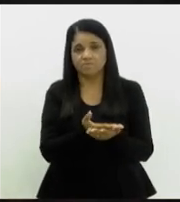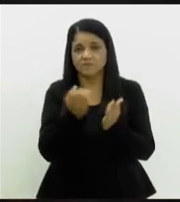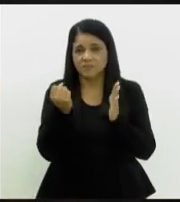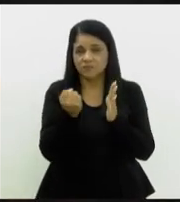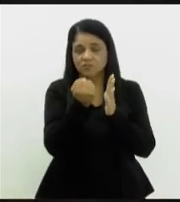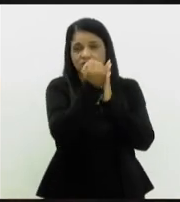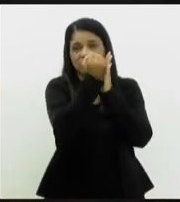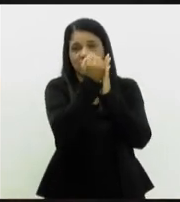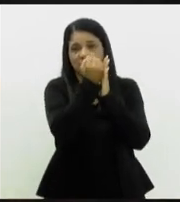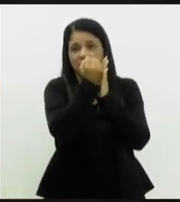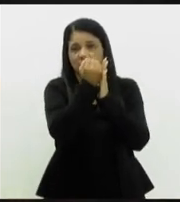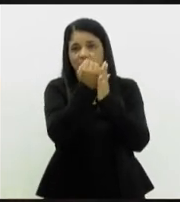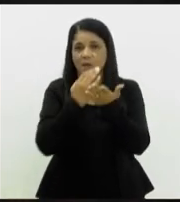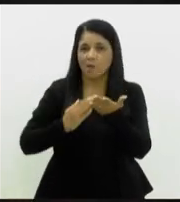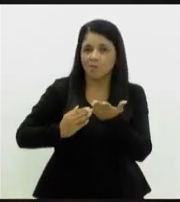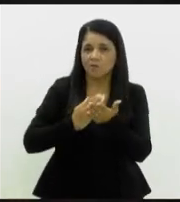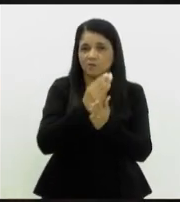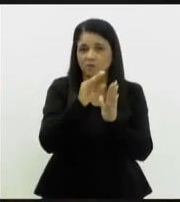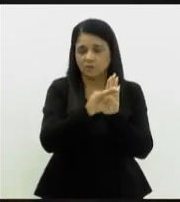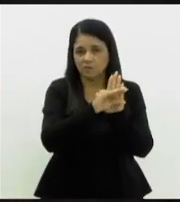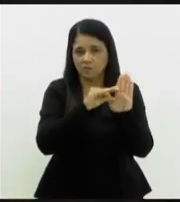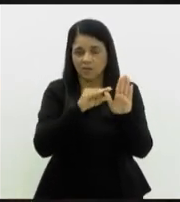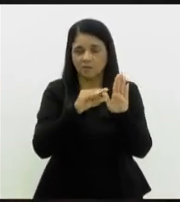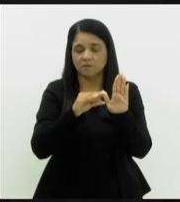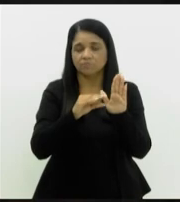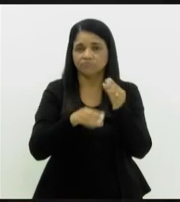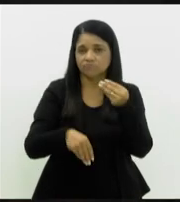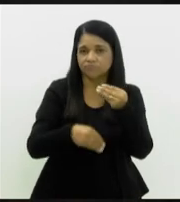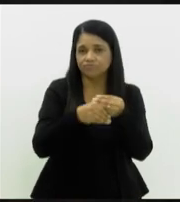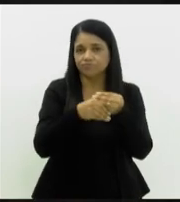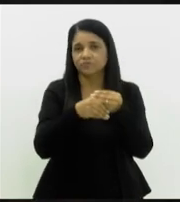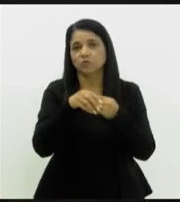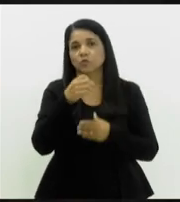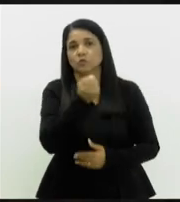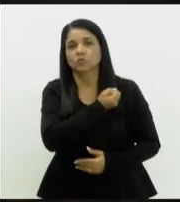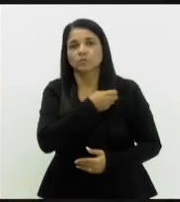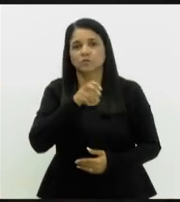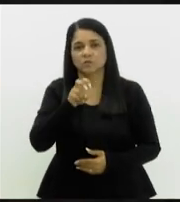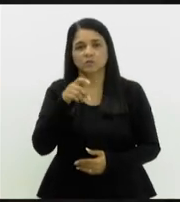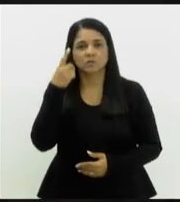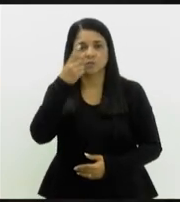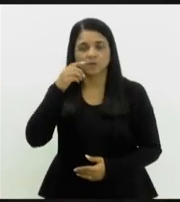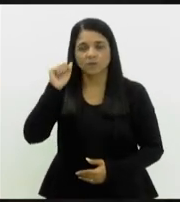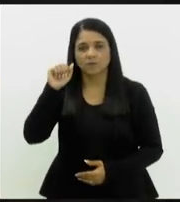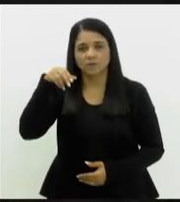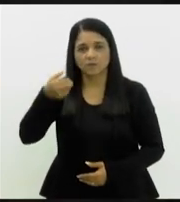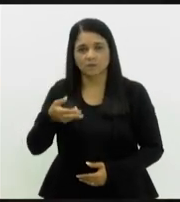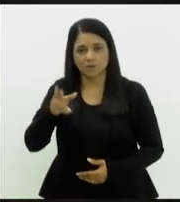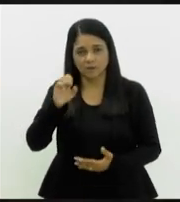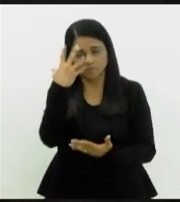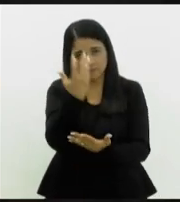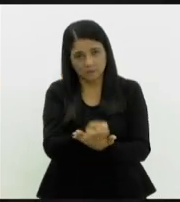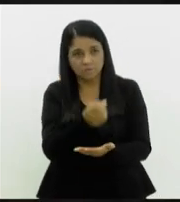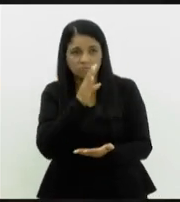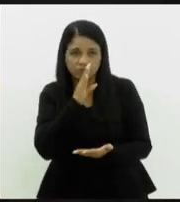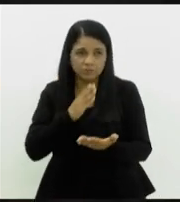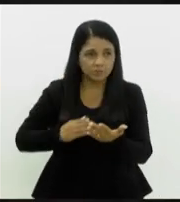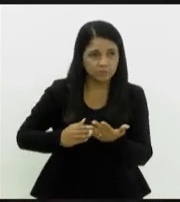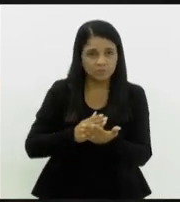destaque para aprovação da emenda aditiva número 5, deputado André Correia. Todos que aprovam permaneçam como